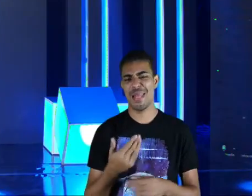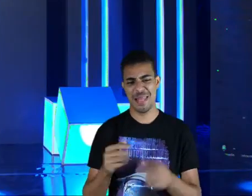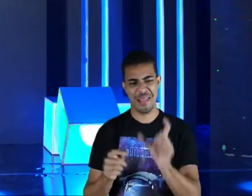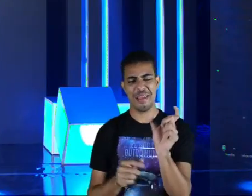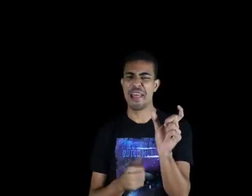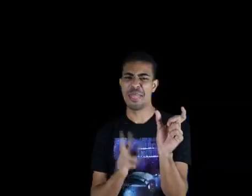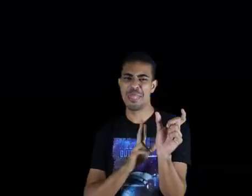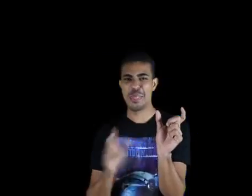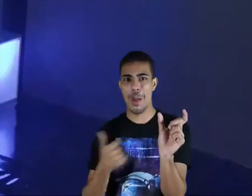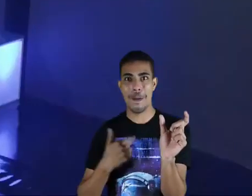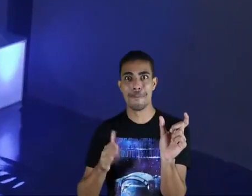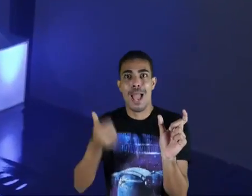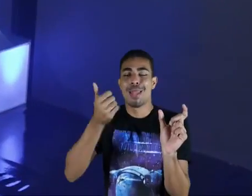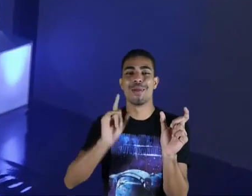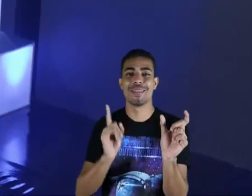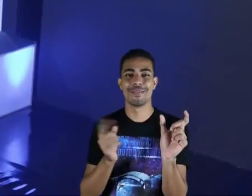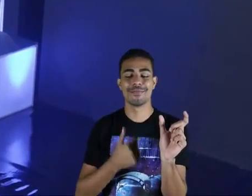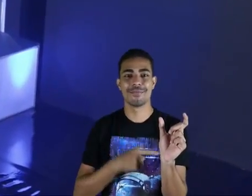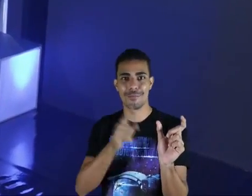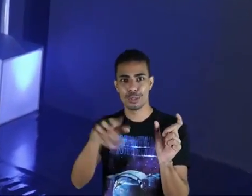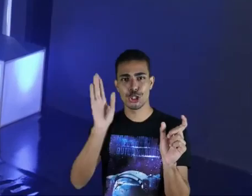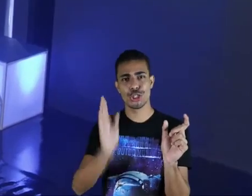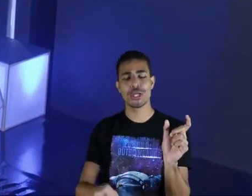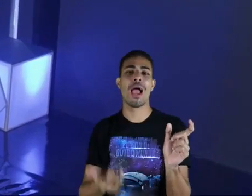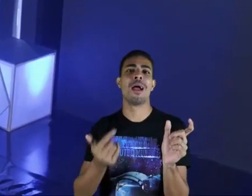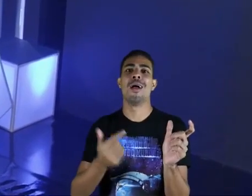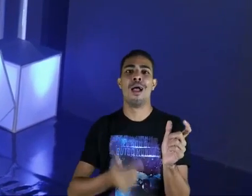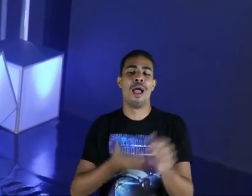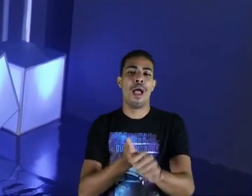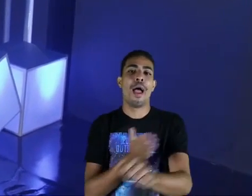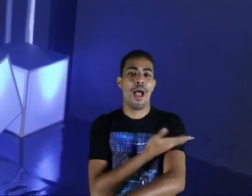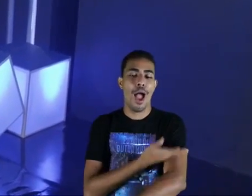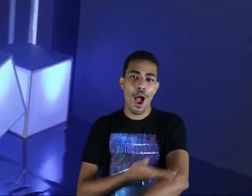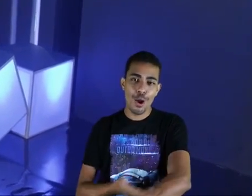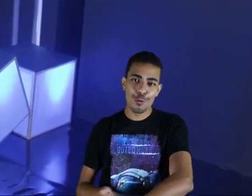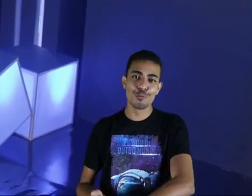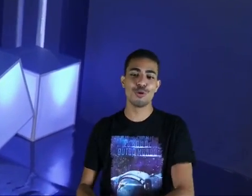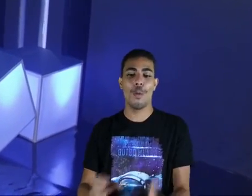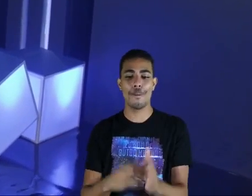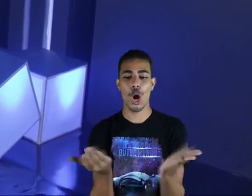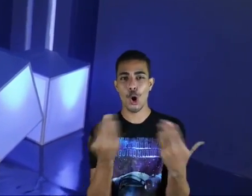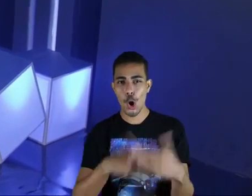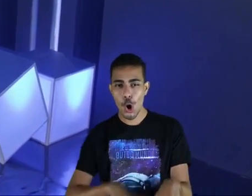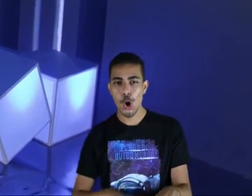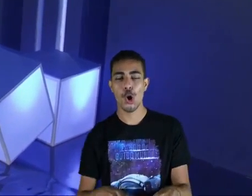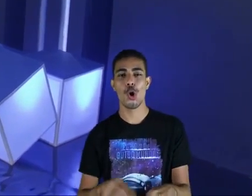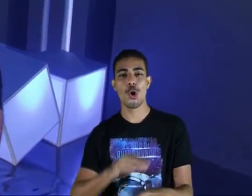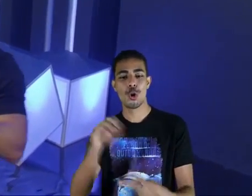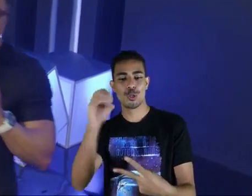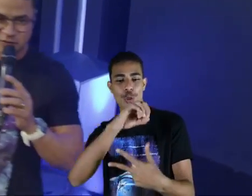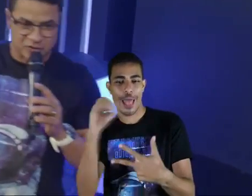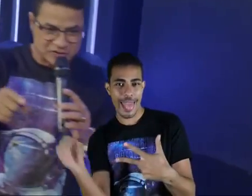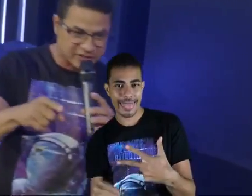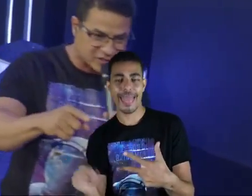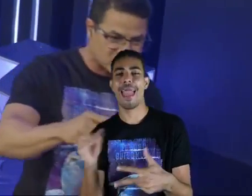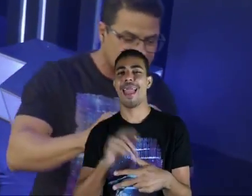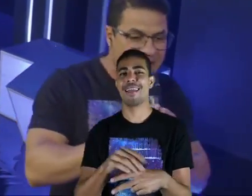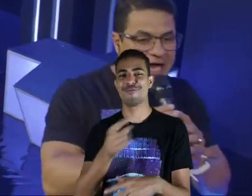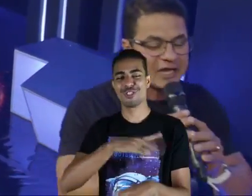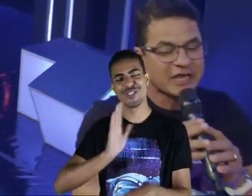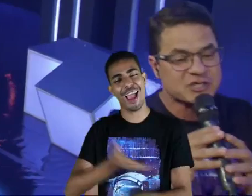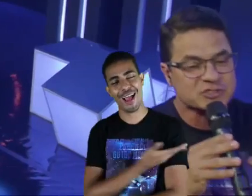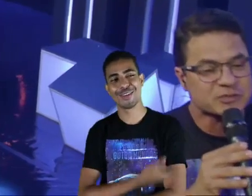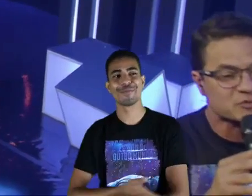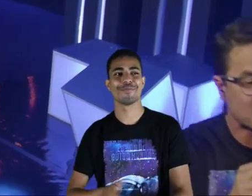vestibular, você que está acostumado com o concurso público, e esse é federal, hein, porque envolve toda a nossa federação. Então se liga